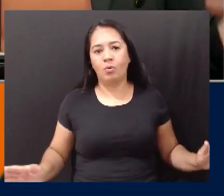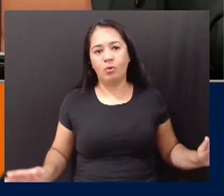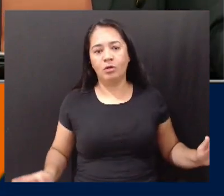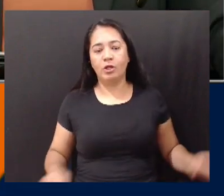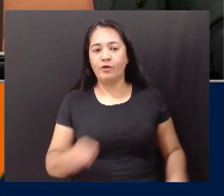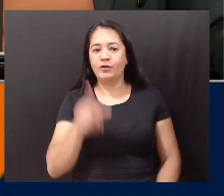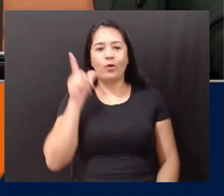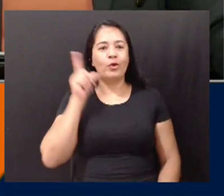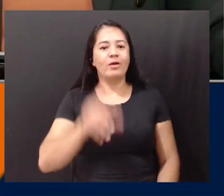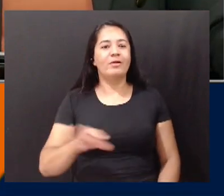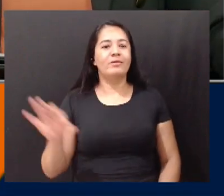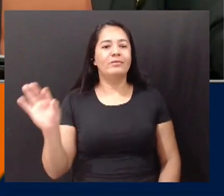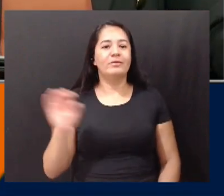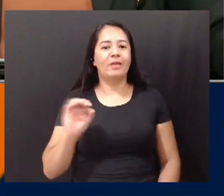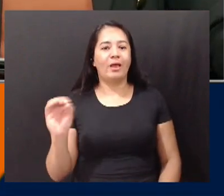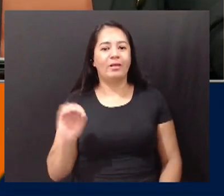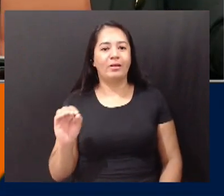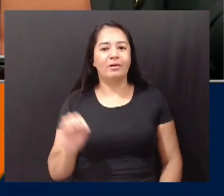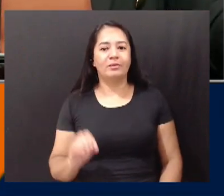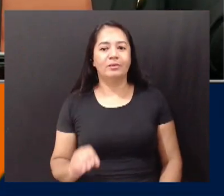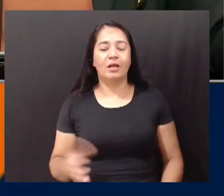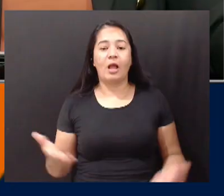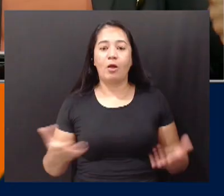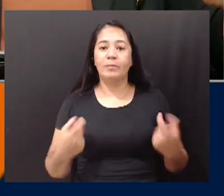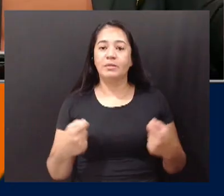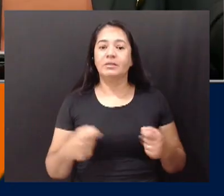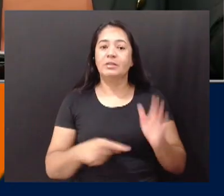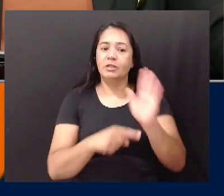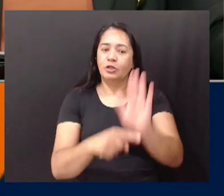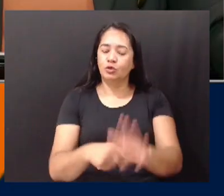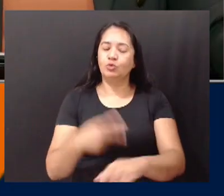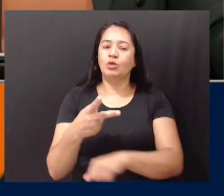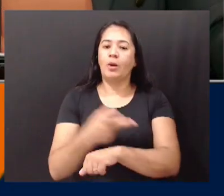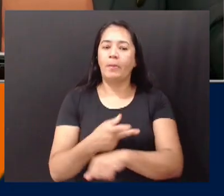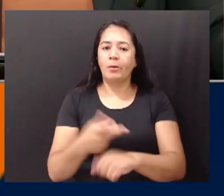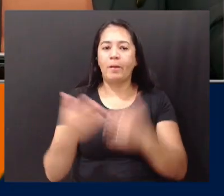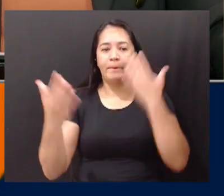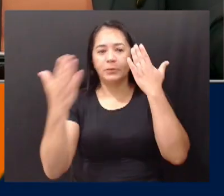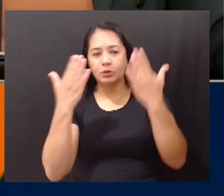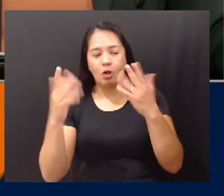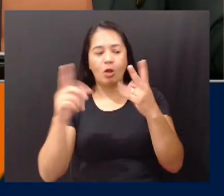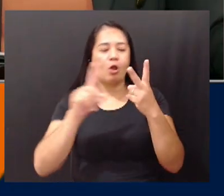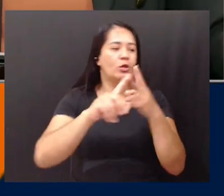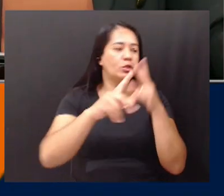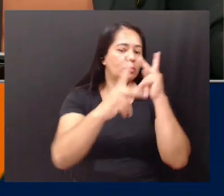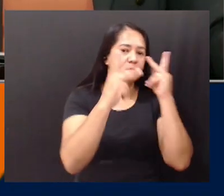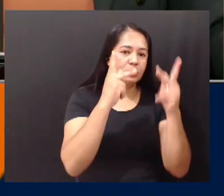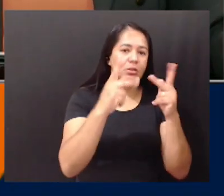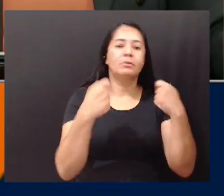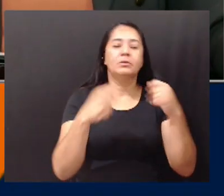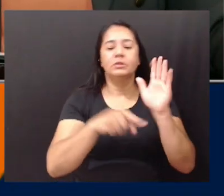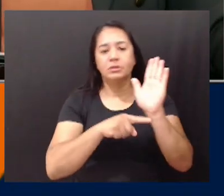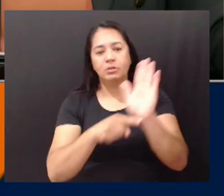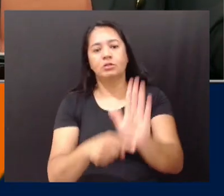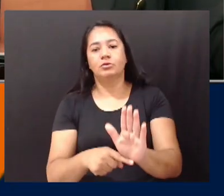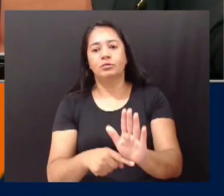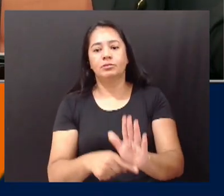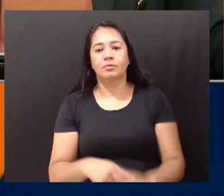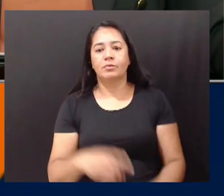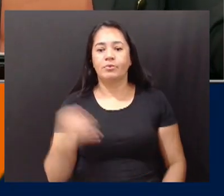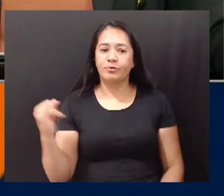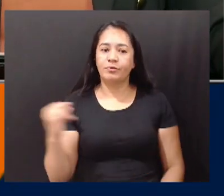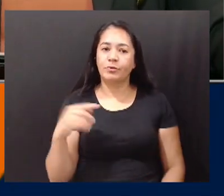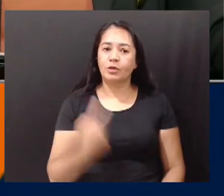um momento de você buscar ajuda, né? Ajuda psicológica, psiquiátrica. Acho que é importante a gente entender quando